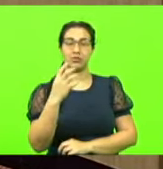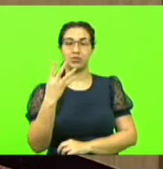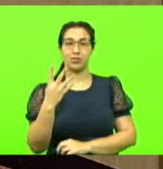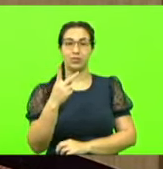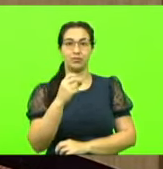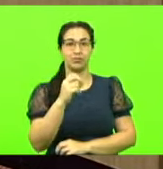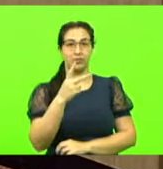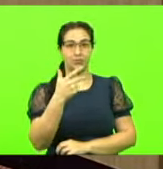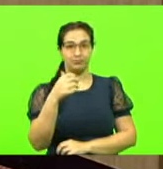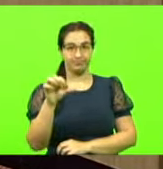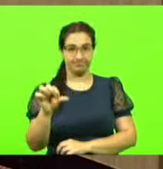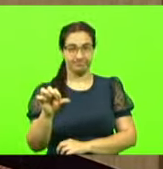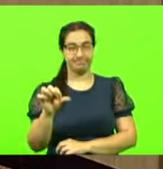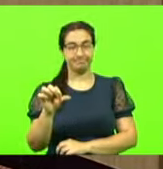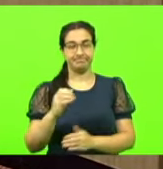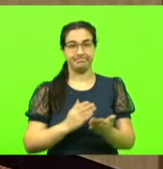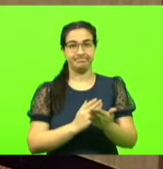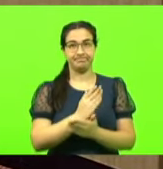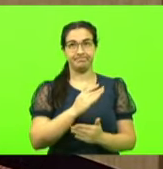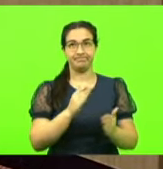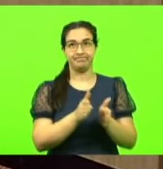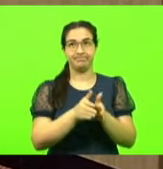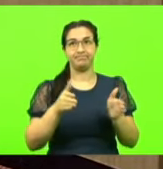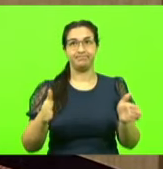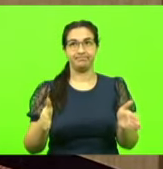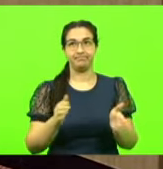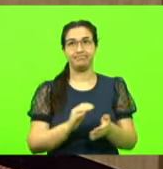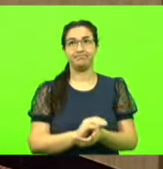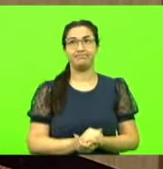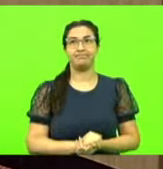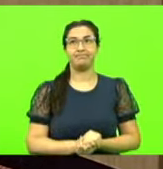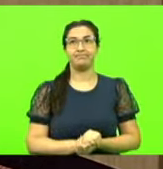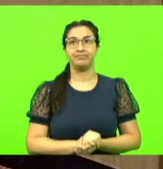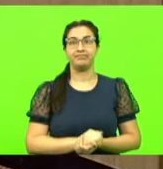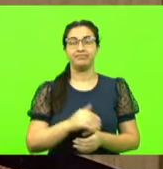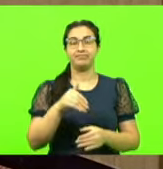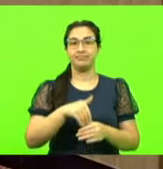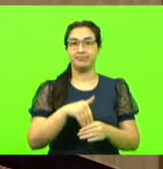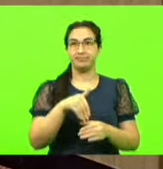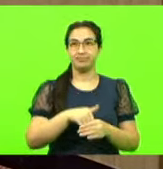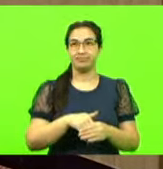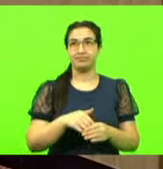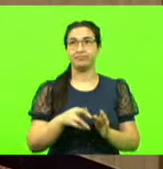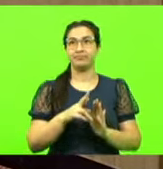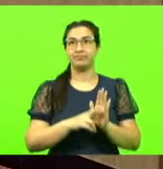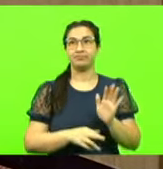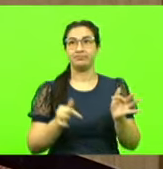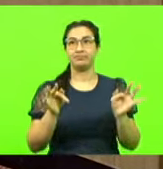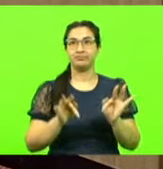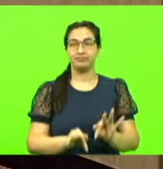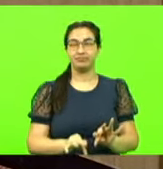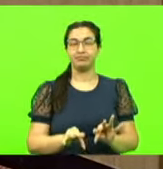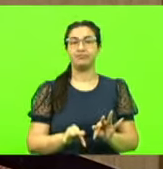como se encontra. Aprovado por maioria. Em votação, redação final do projeto de lei